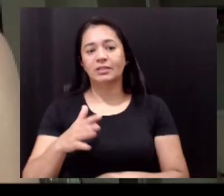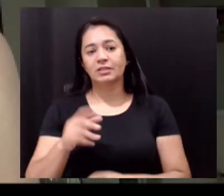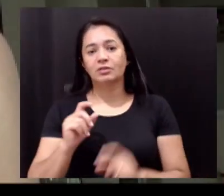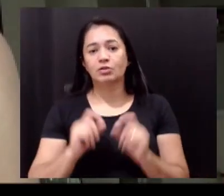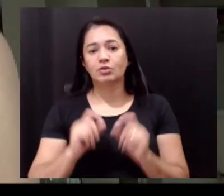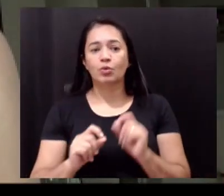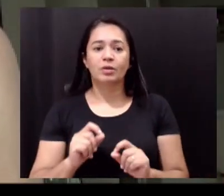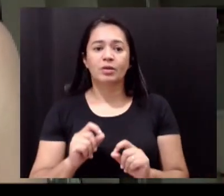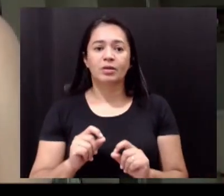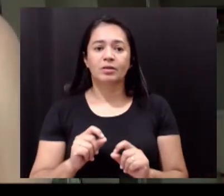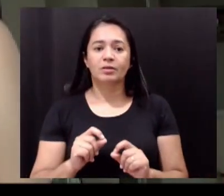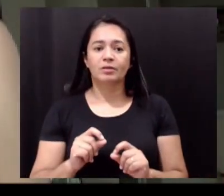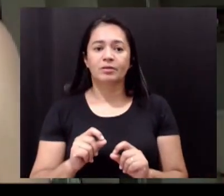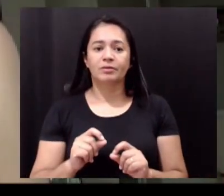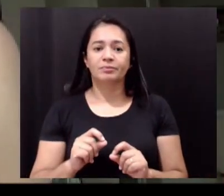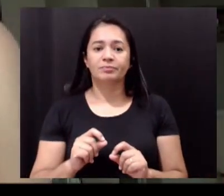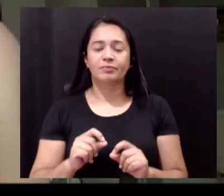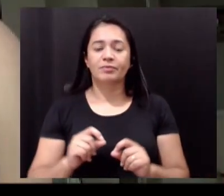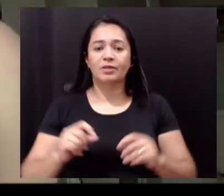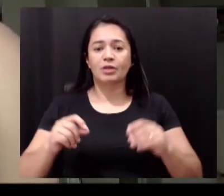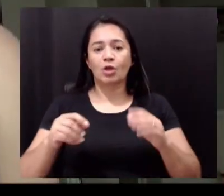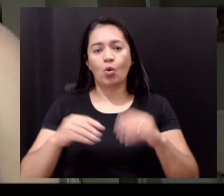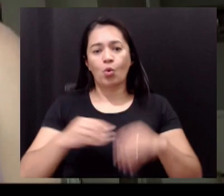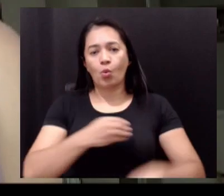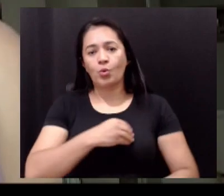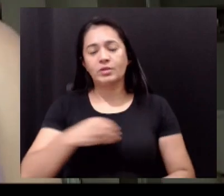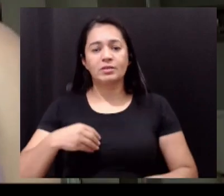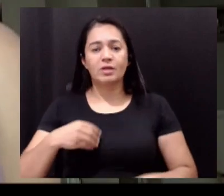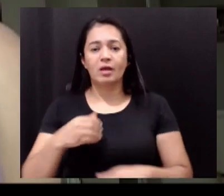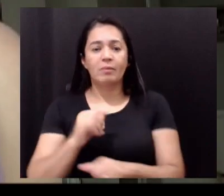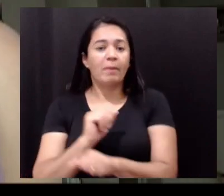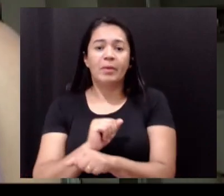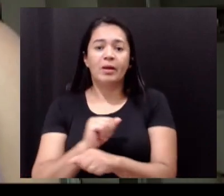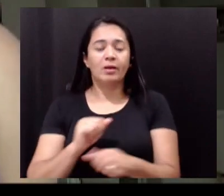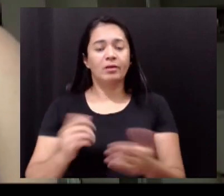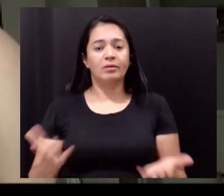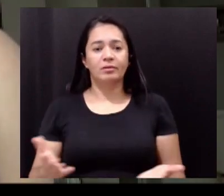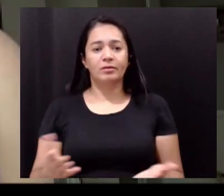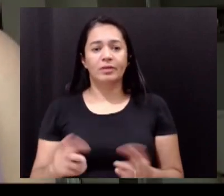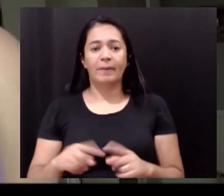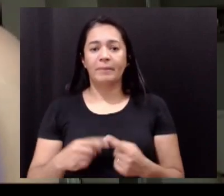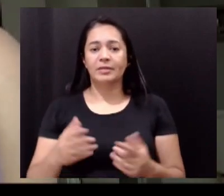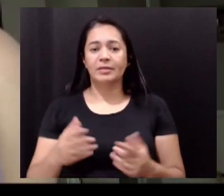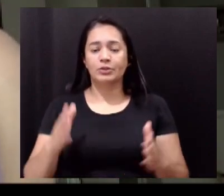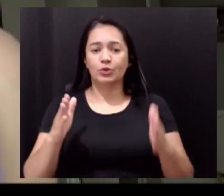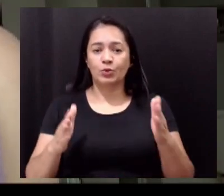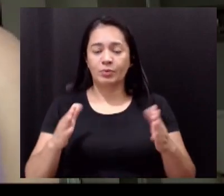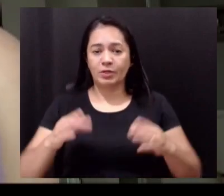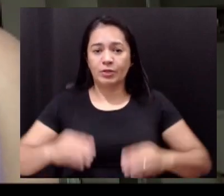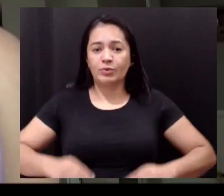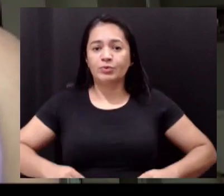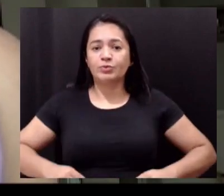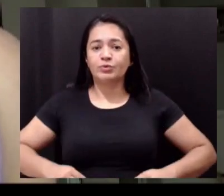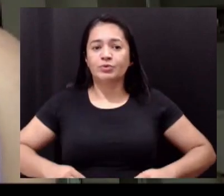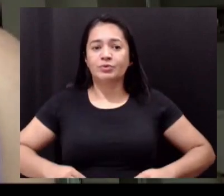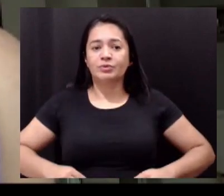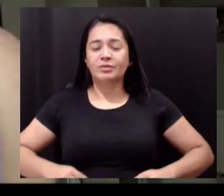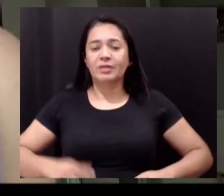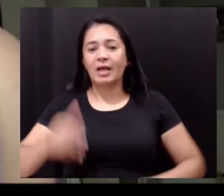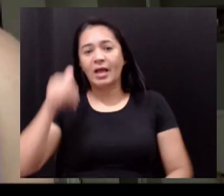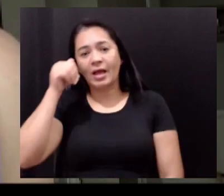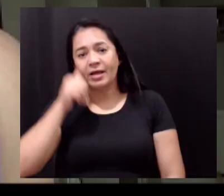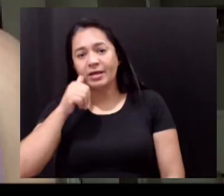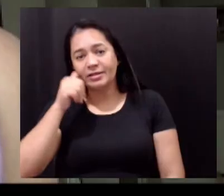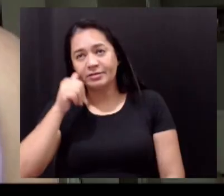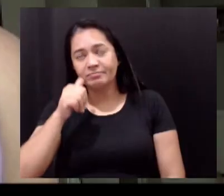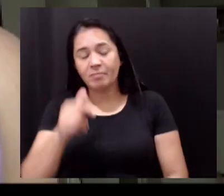de rastreamento. E quando eu entro na menopausa, a grande maioria das vezes em que ocorre